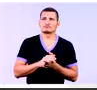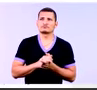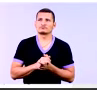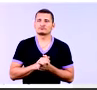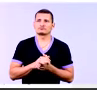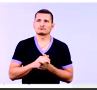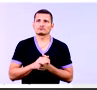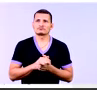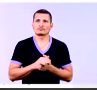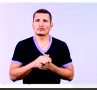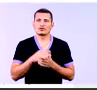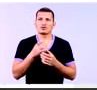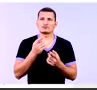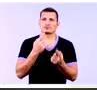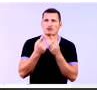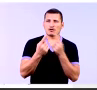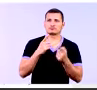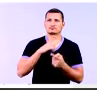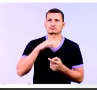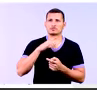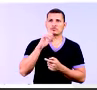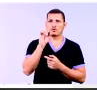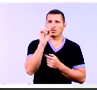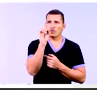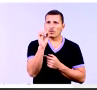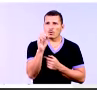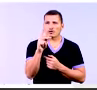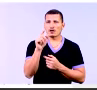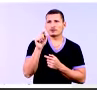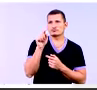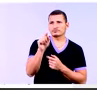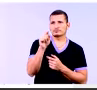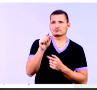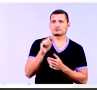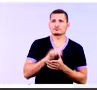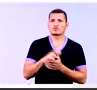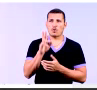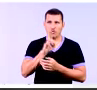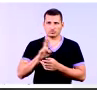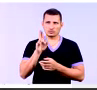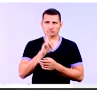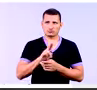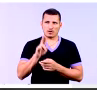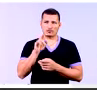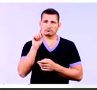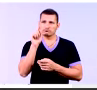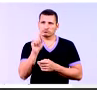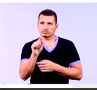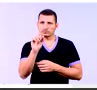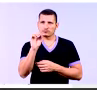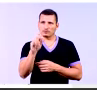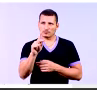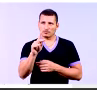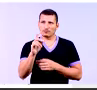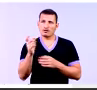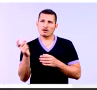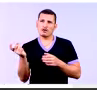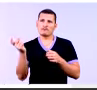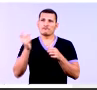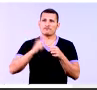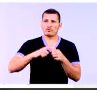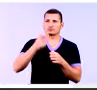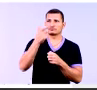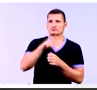pequeno diálogo que tem um OK. Ou seja, quando o usuário fechar pelo OK, ele volta para a tela